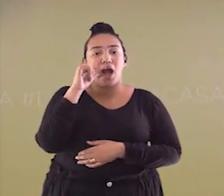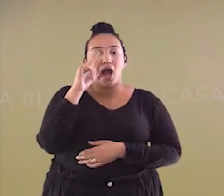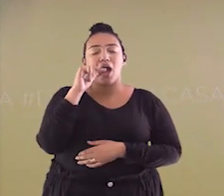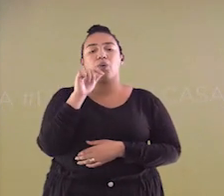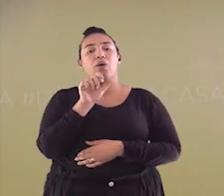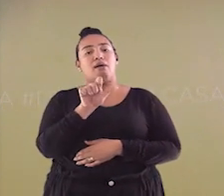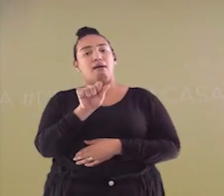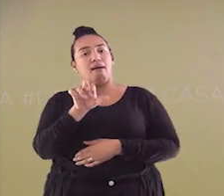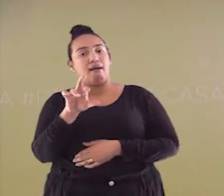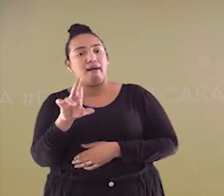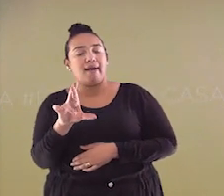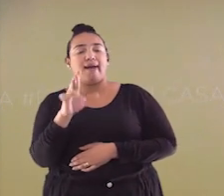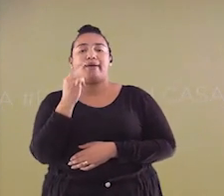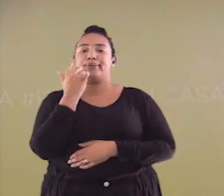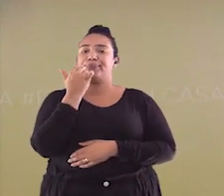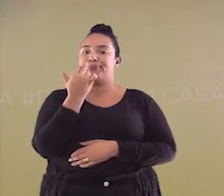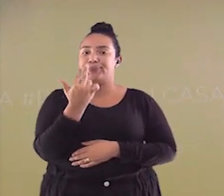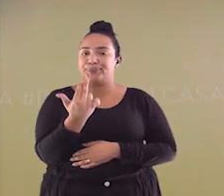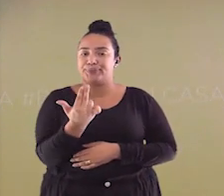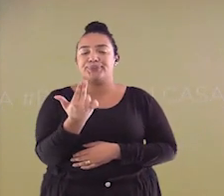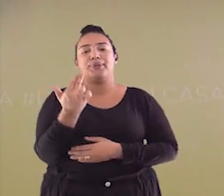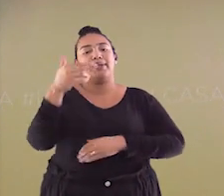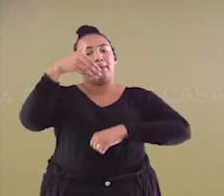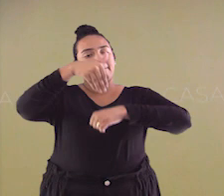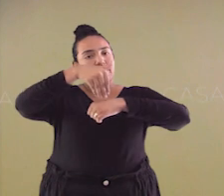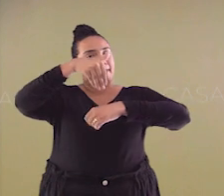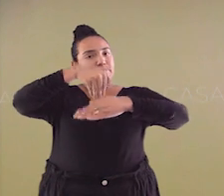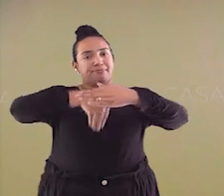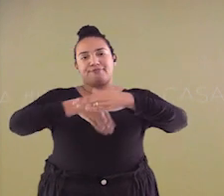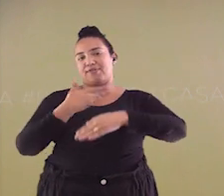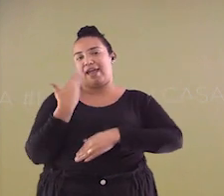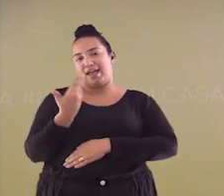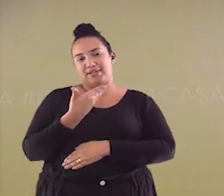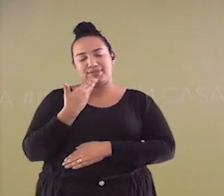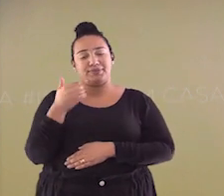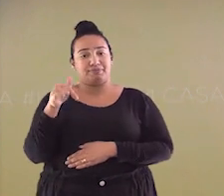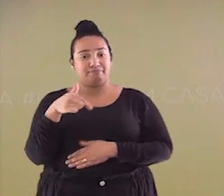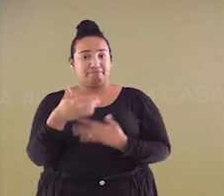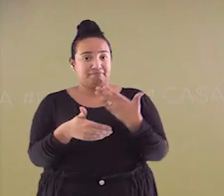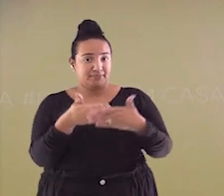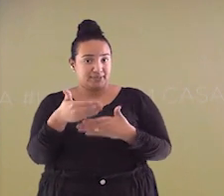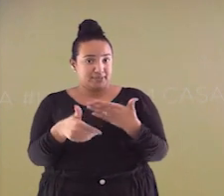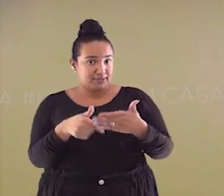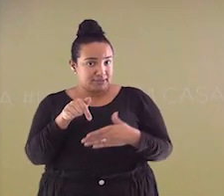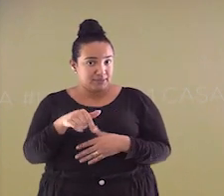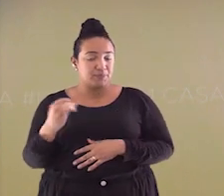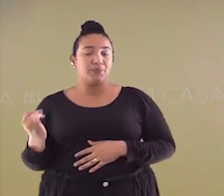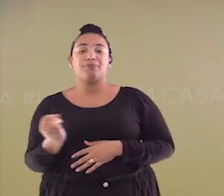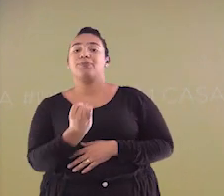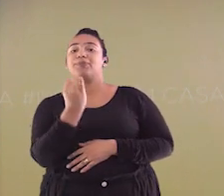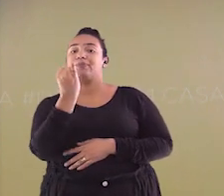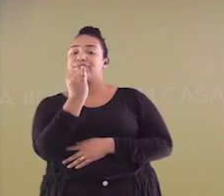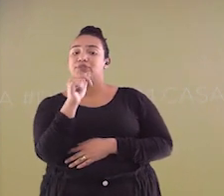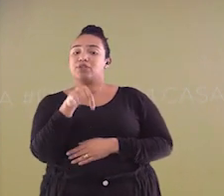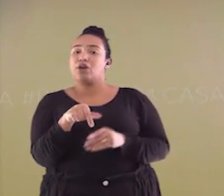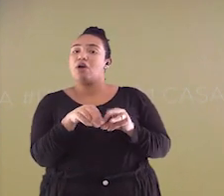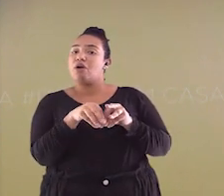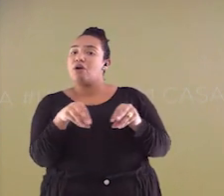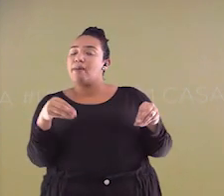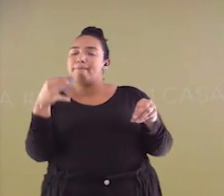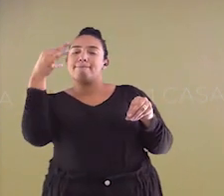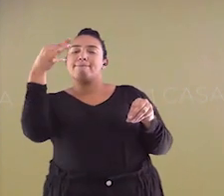e nutrientes cheguem ao solo com maior facilidade. Esse processo é muito importante para deixar esse